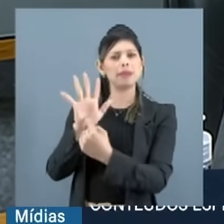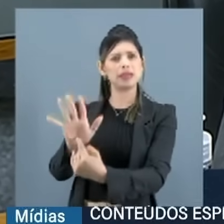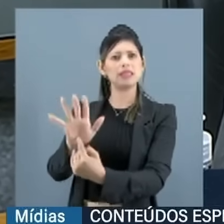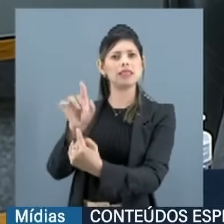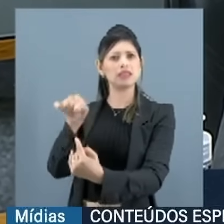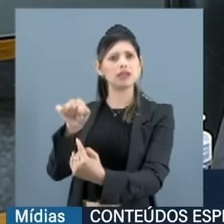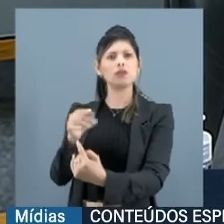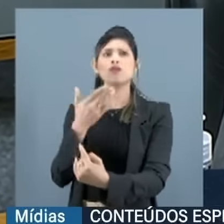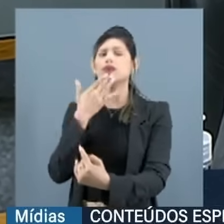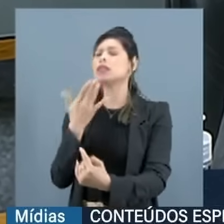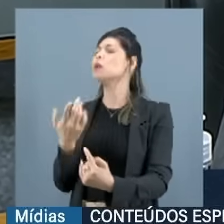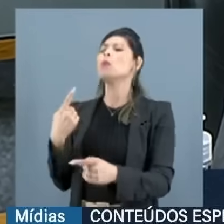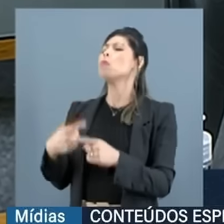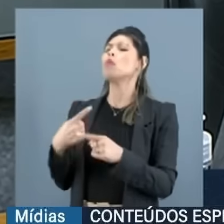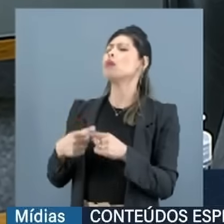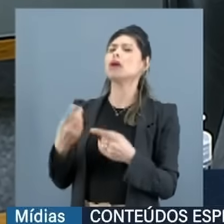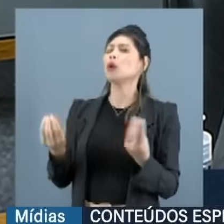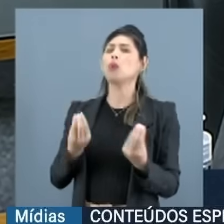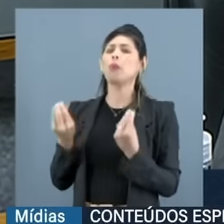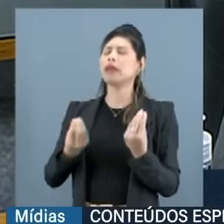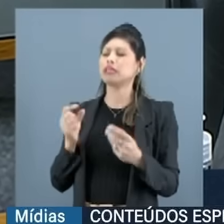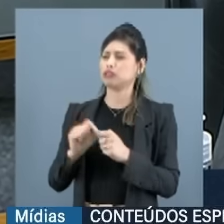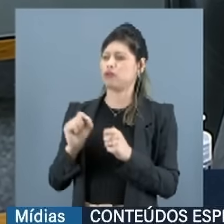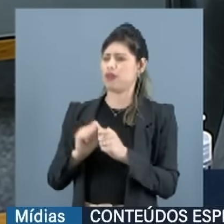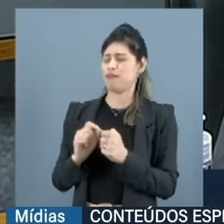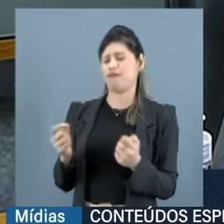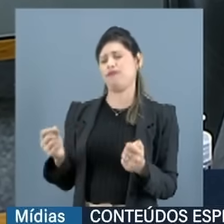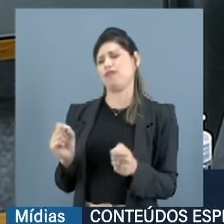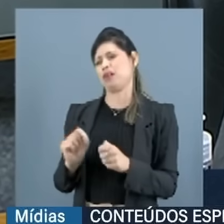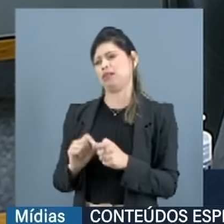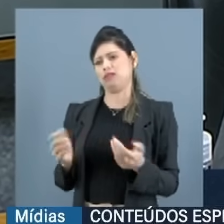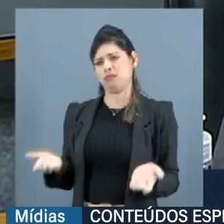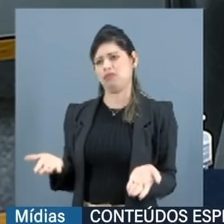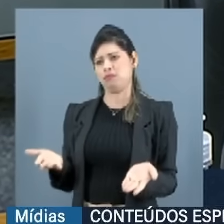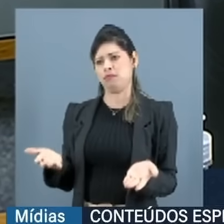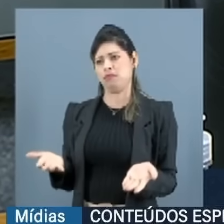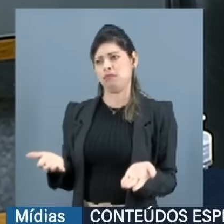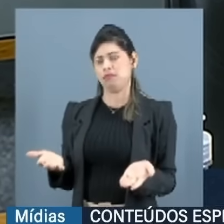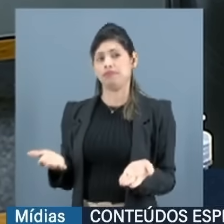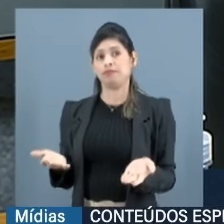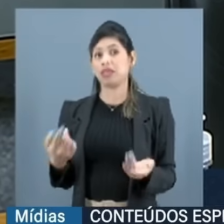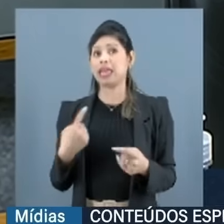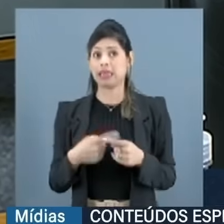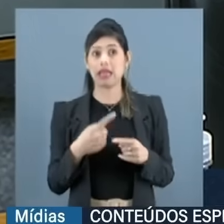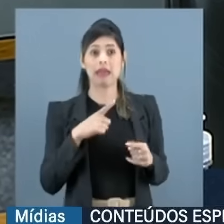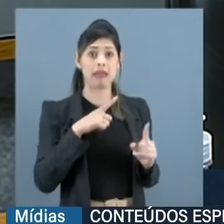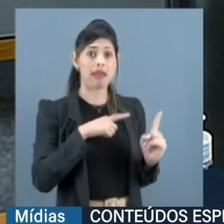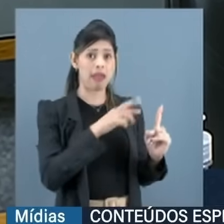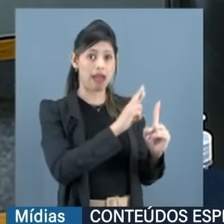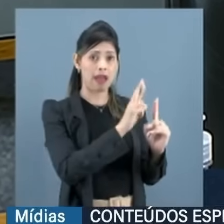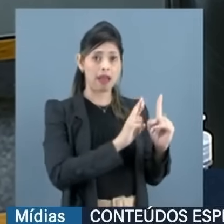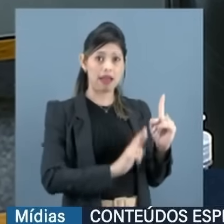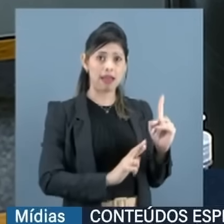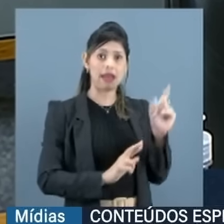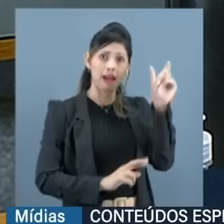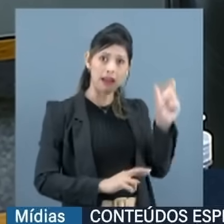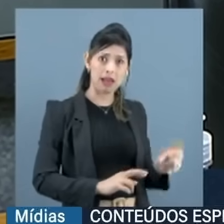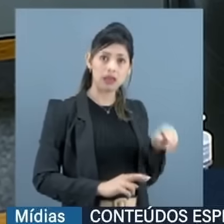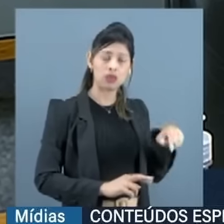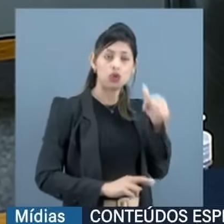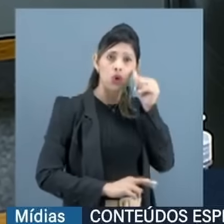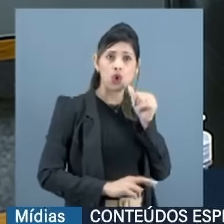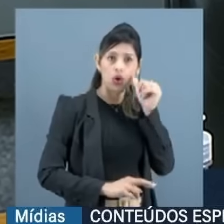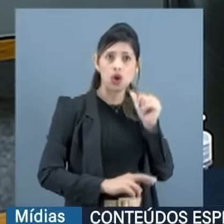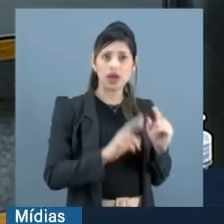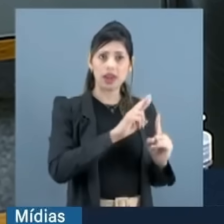né, para ver o que nós vamos fazer. Porque a relatora, né, e está aqui as provas do diálogo, inclusive com o chefe